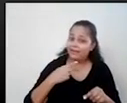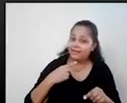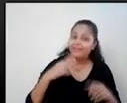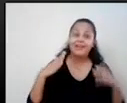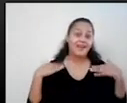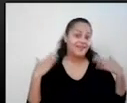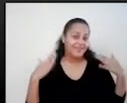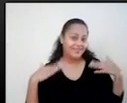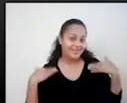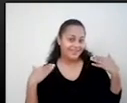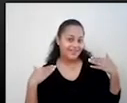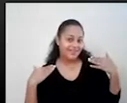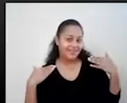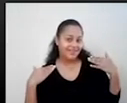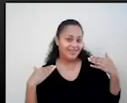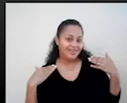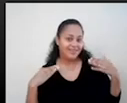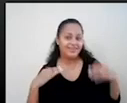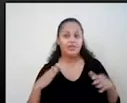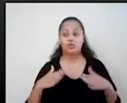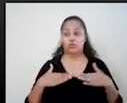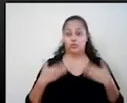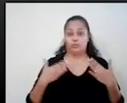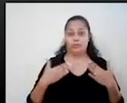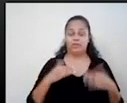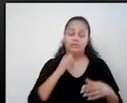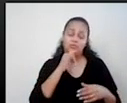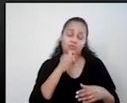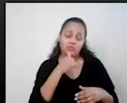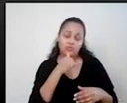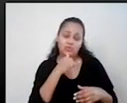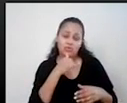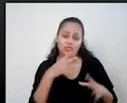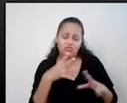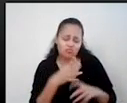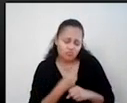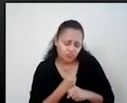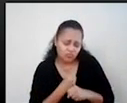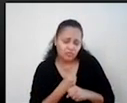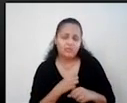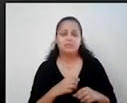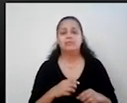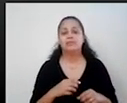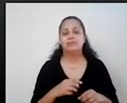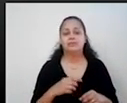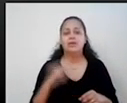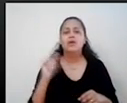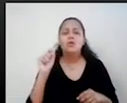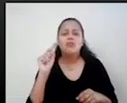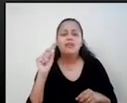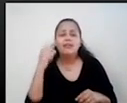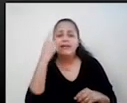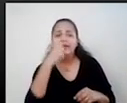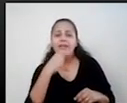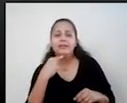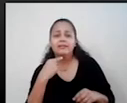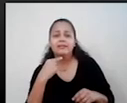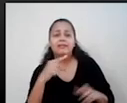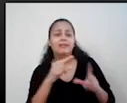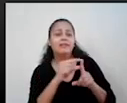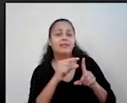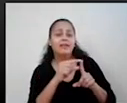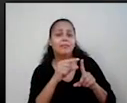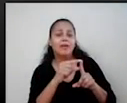que ajudam a expressar alegria, tristeza, surpresa ou decepção em nossas mensagens online é o meu aposto. E essas carinhas são o quê? O aposto de